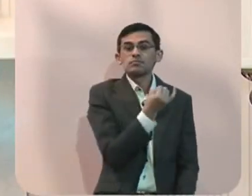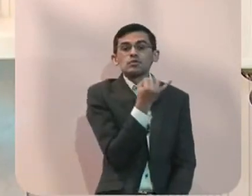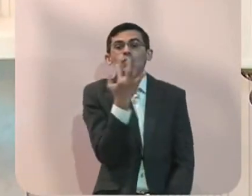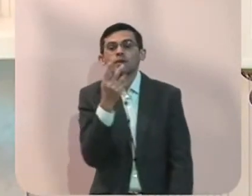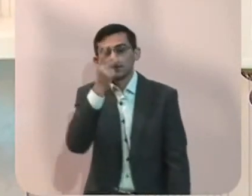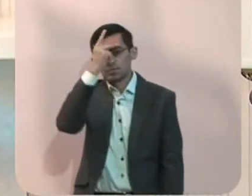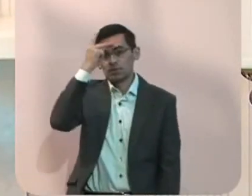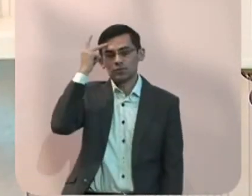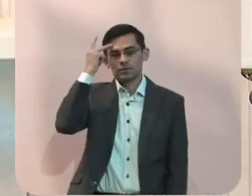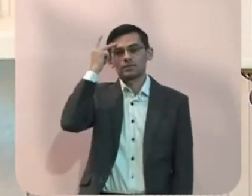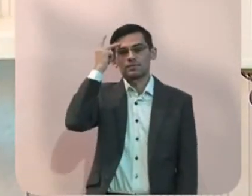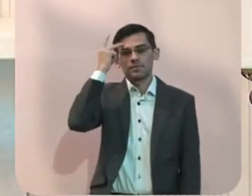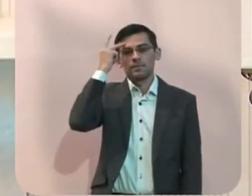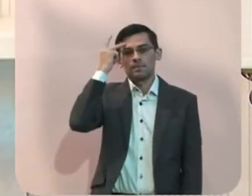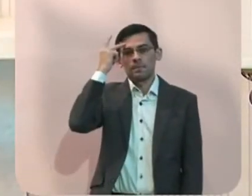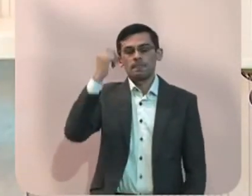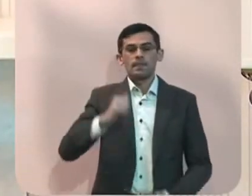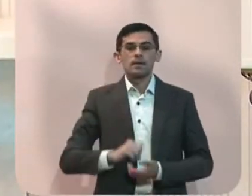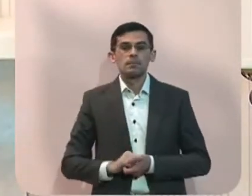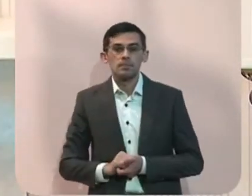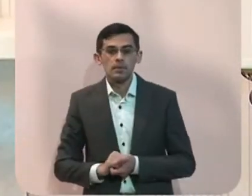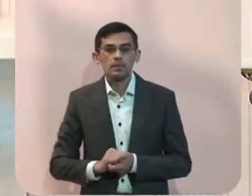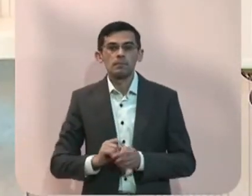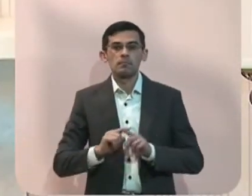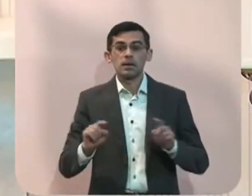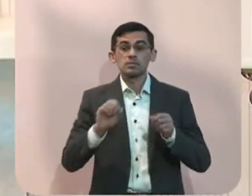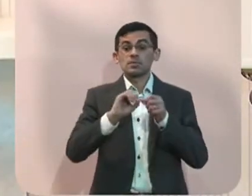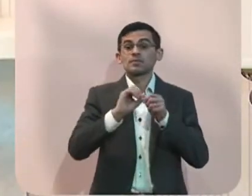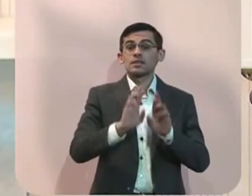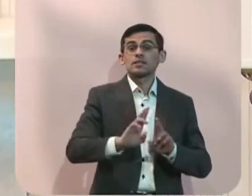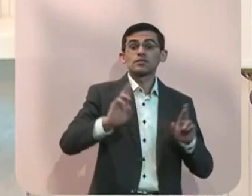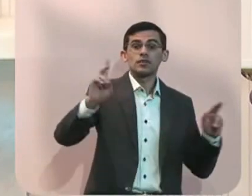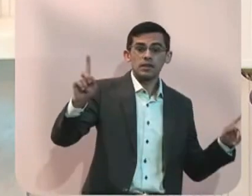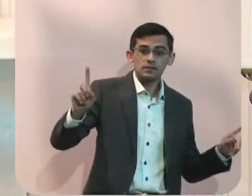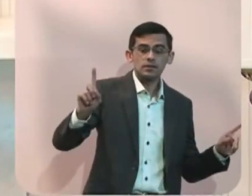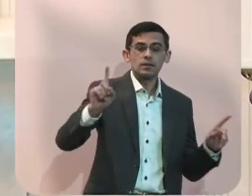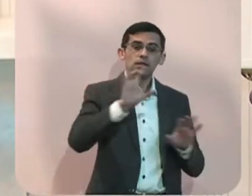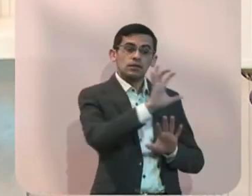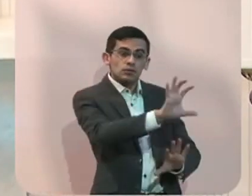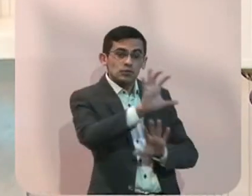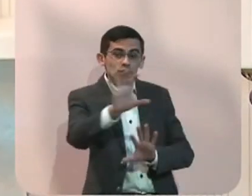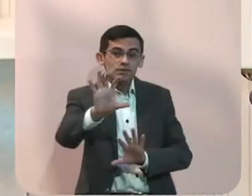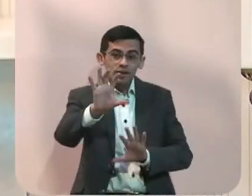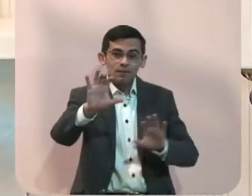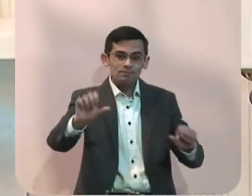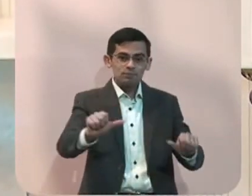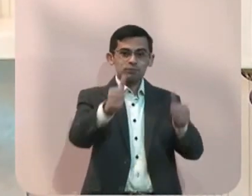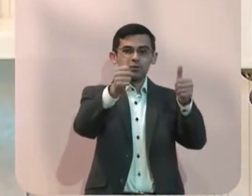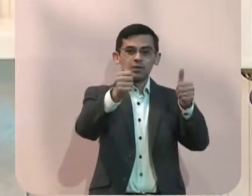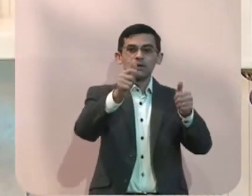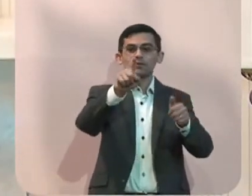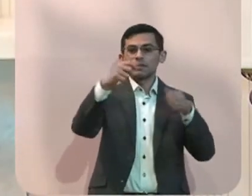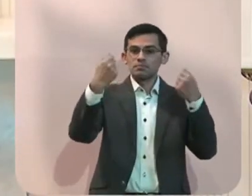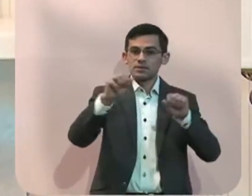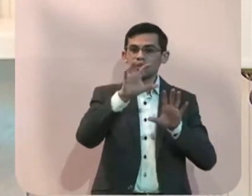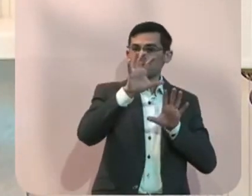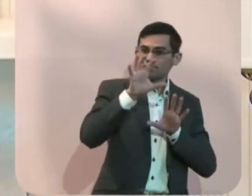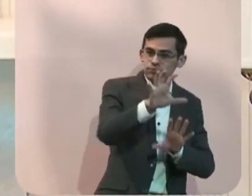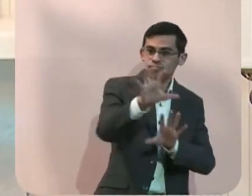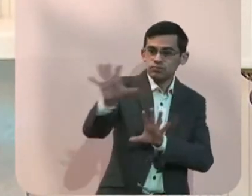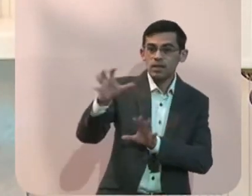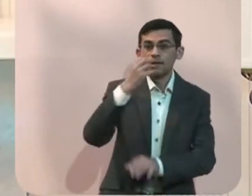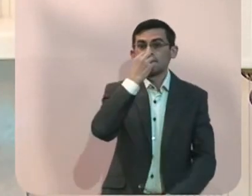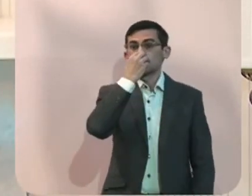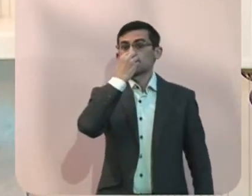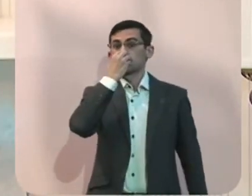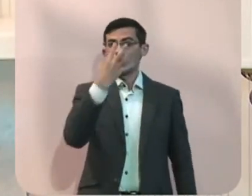ou de milhares, tá? Mas para fazer diferença, e para fazer diferença, a gente tem que inspirar bondade